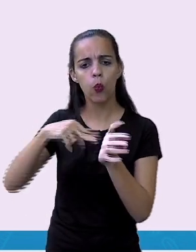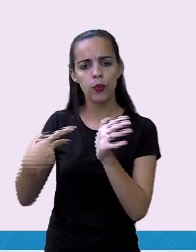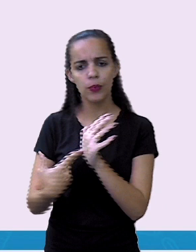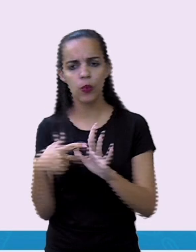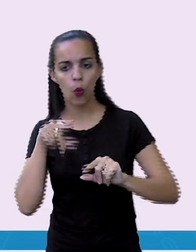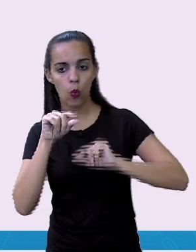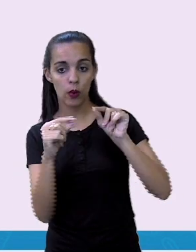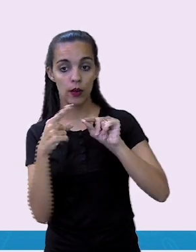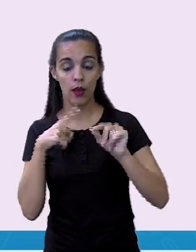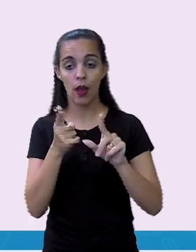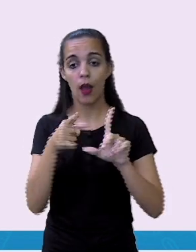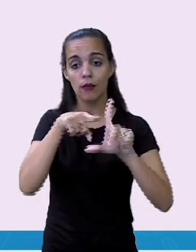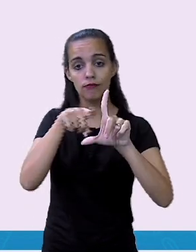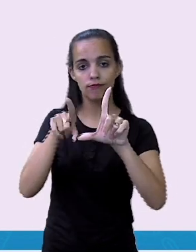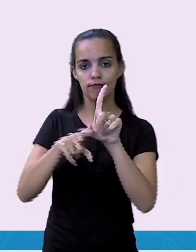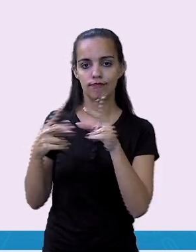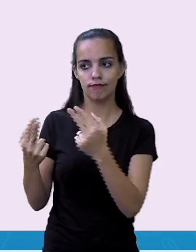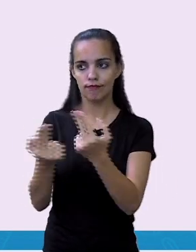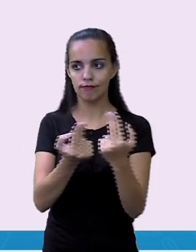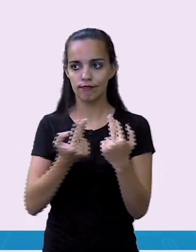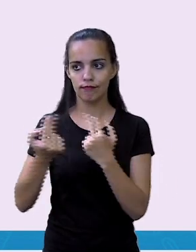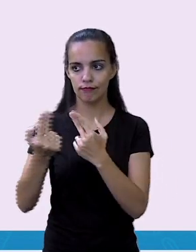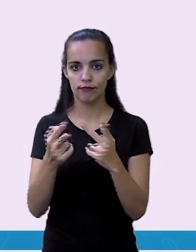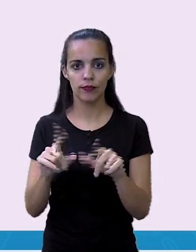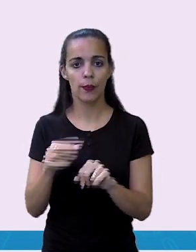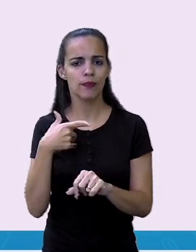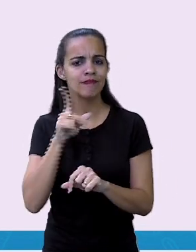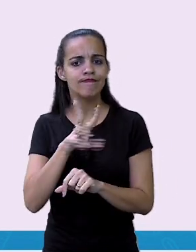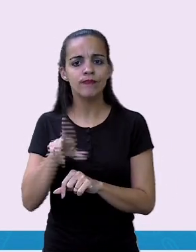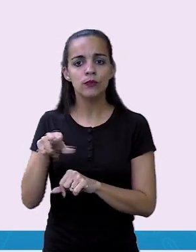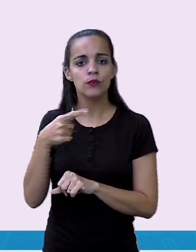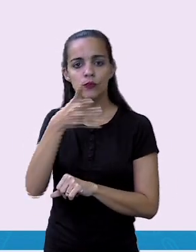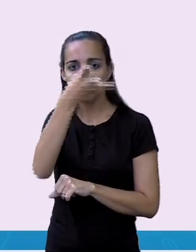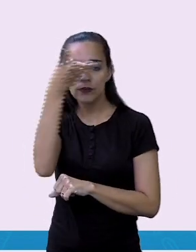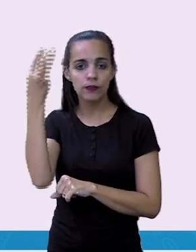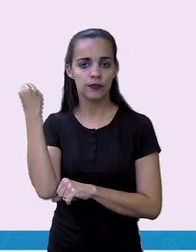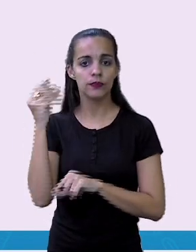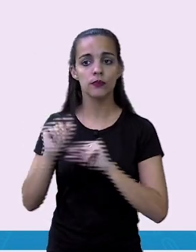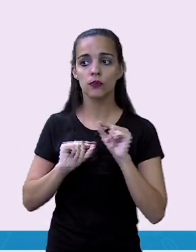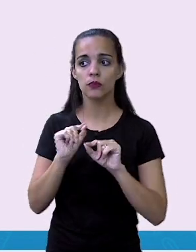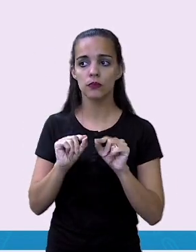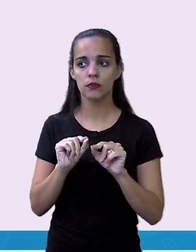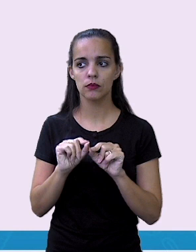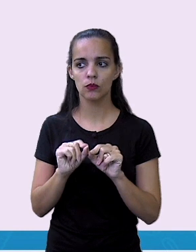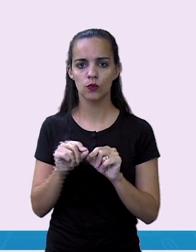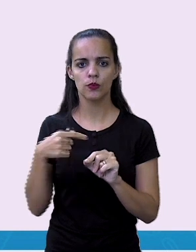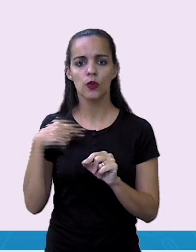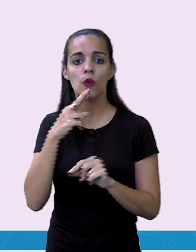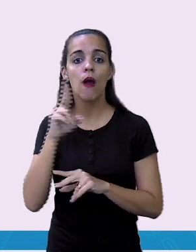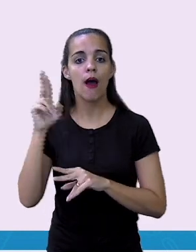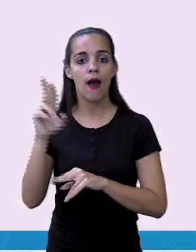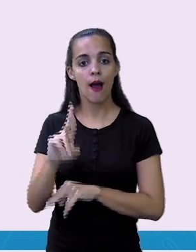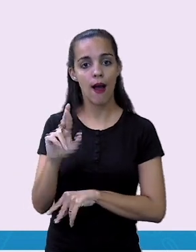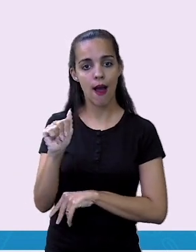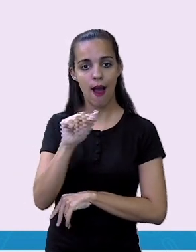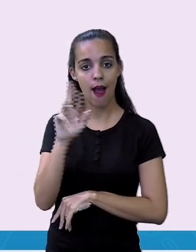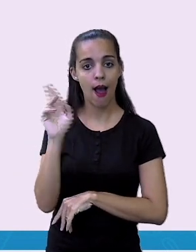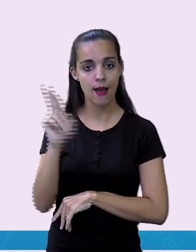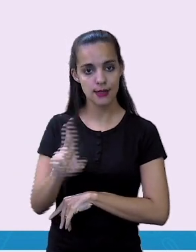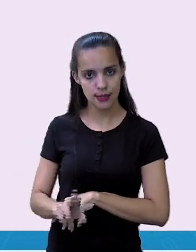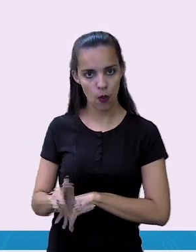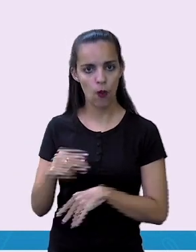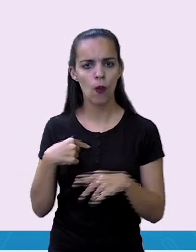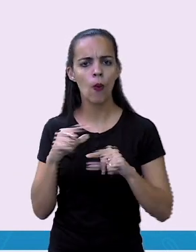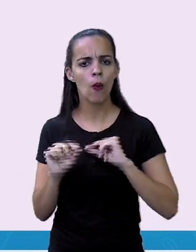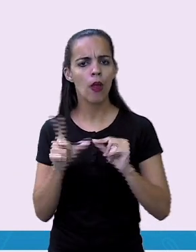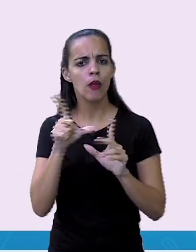lados proporcionais, e nós não podemos esquecer a razão de